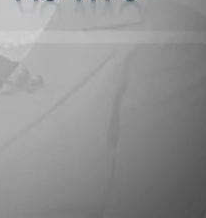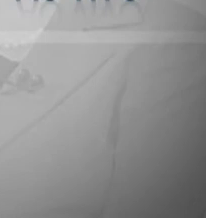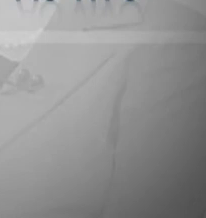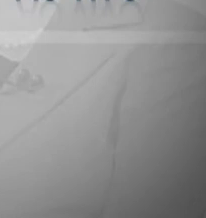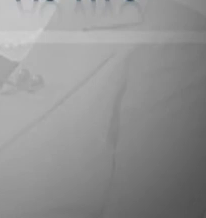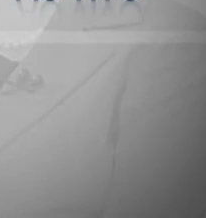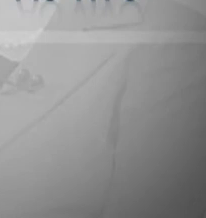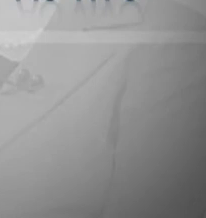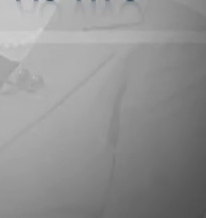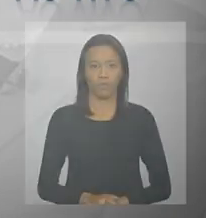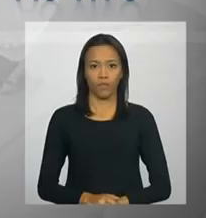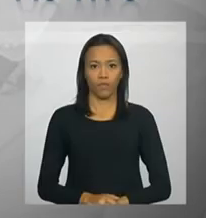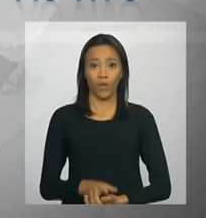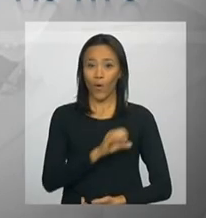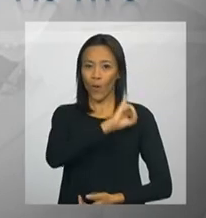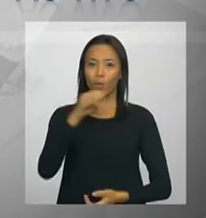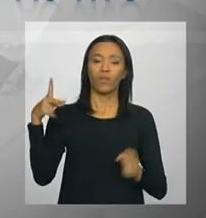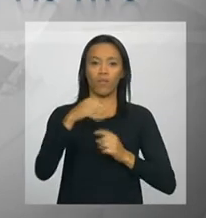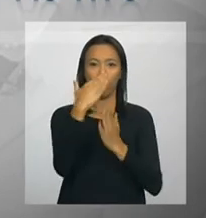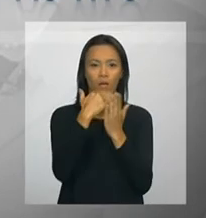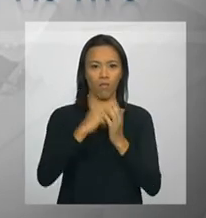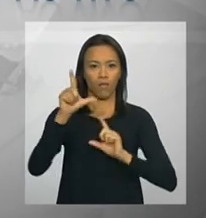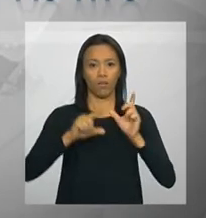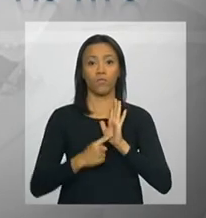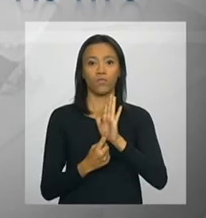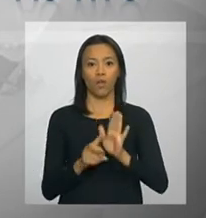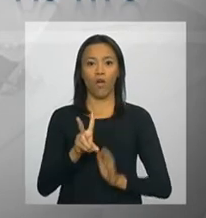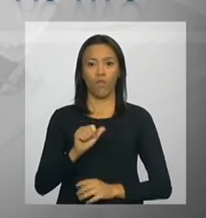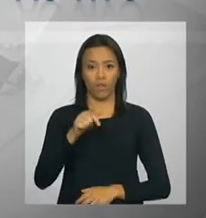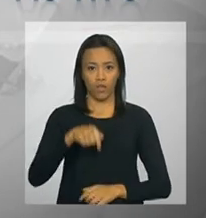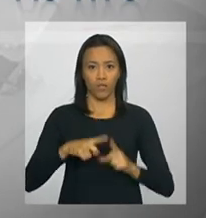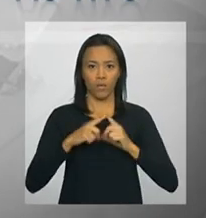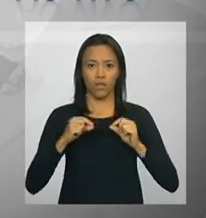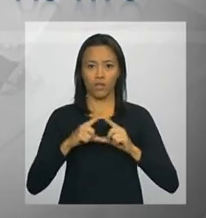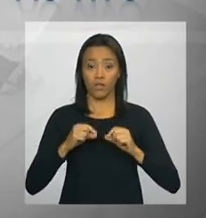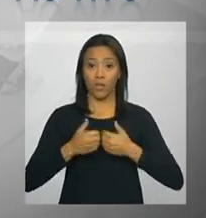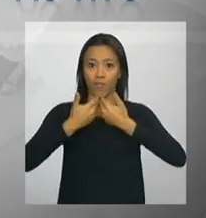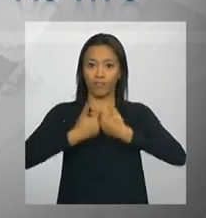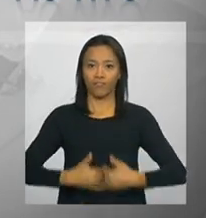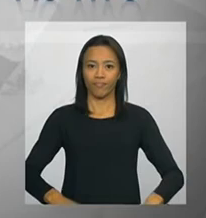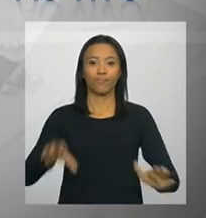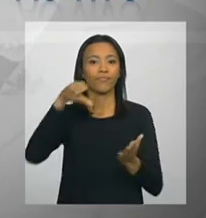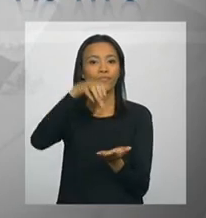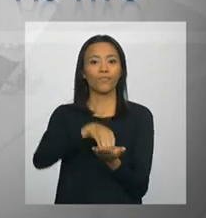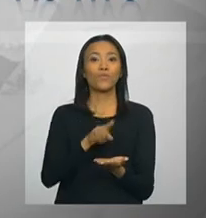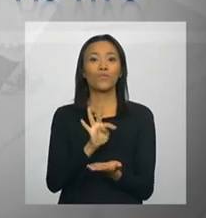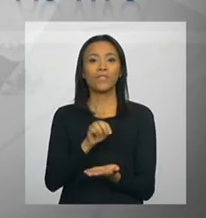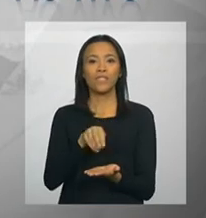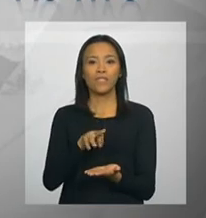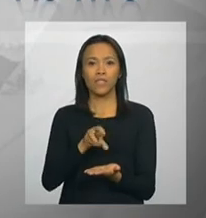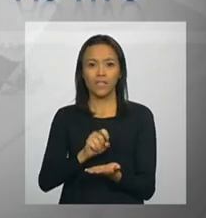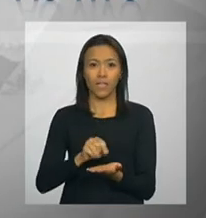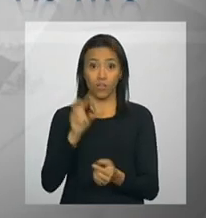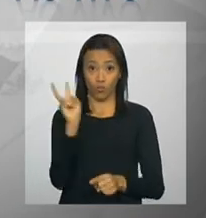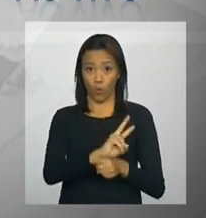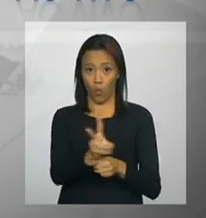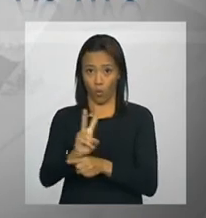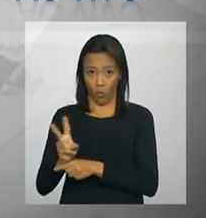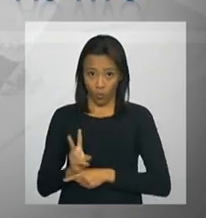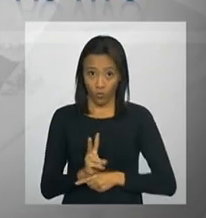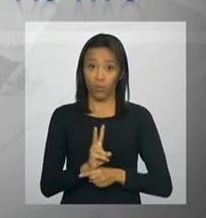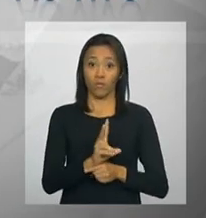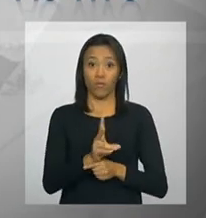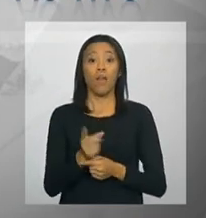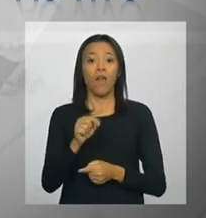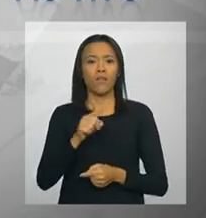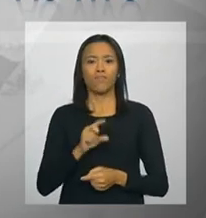Olá interrompemos a programação para transmitir ao vivo de Brasília a inauguração do Centro Integrado de comando e controle móvel